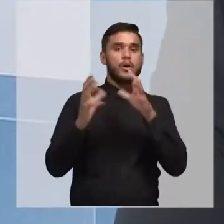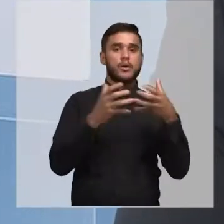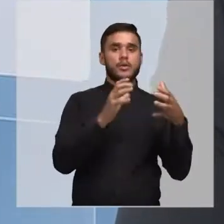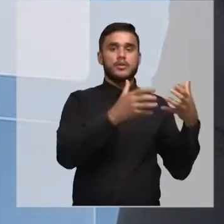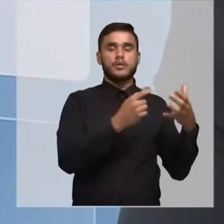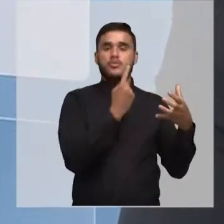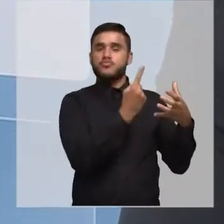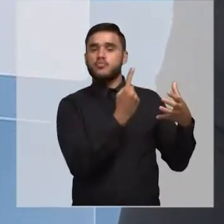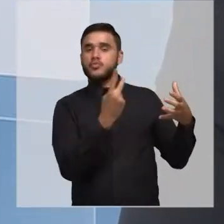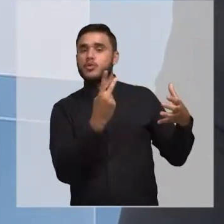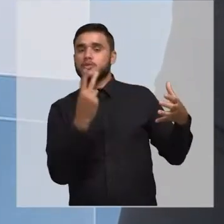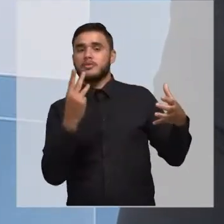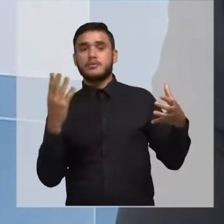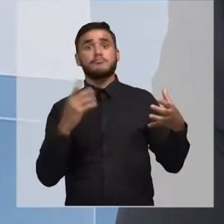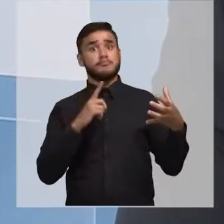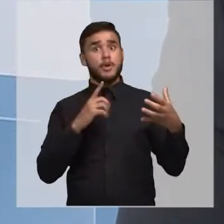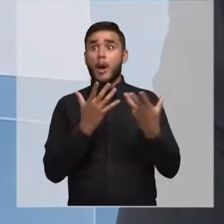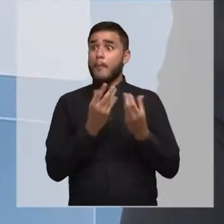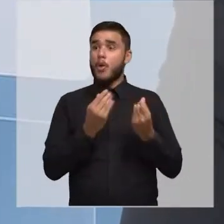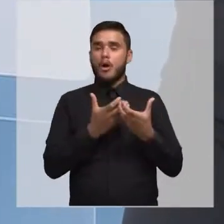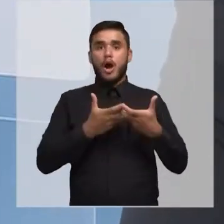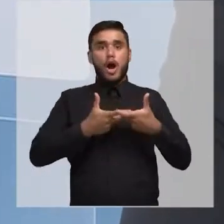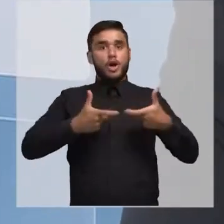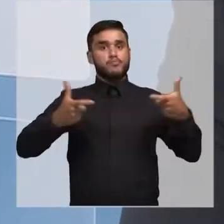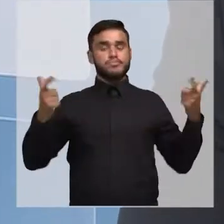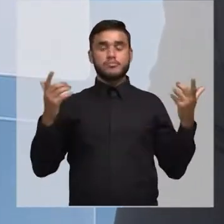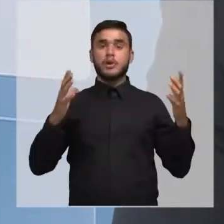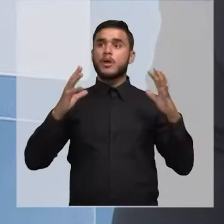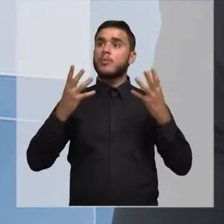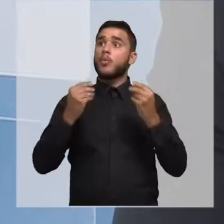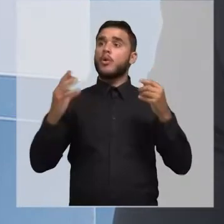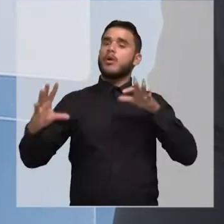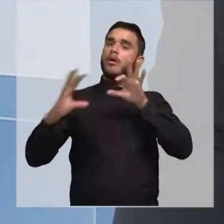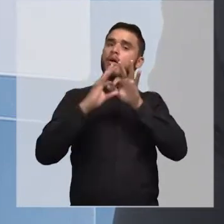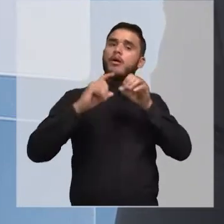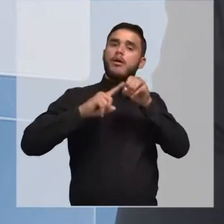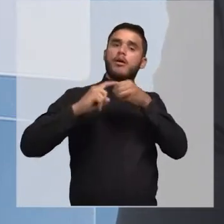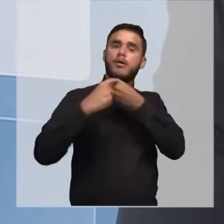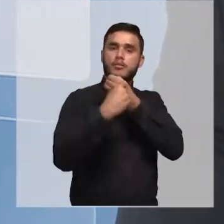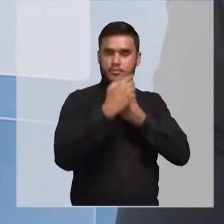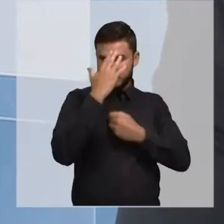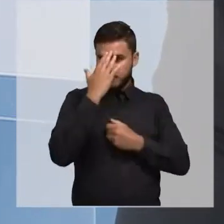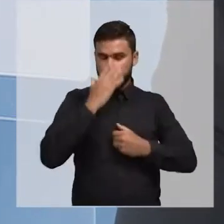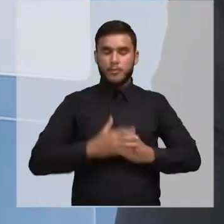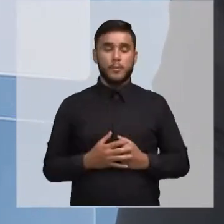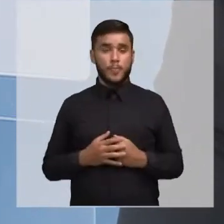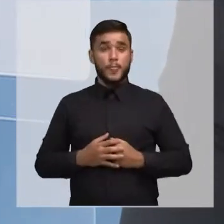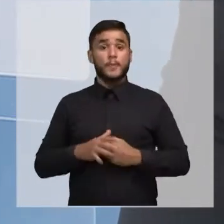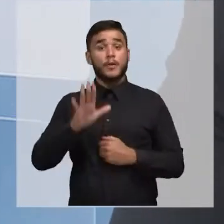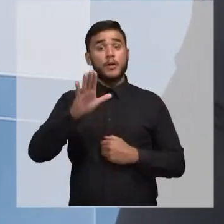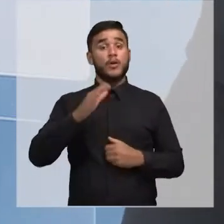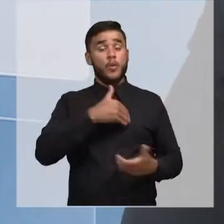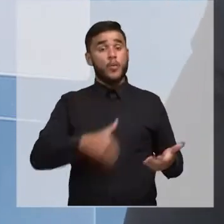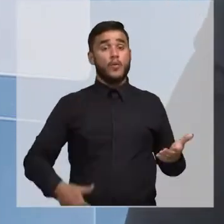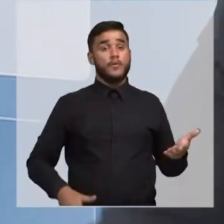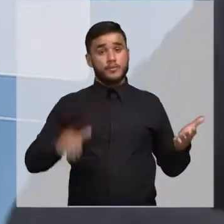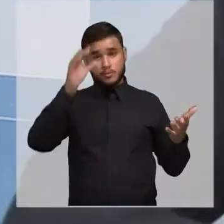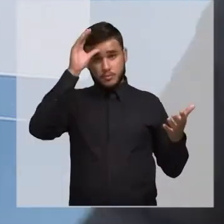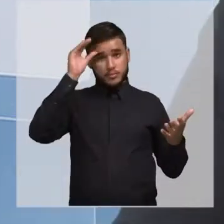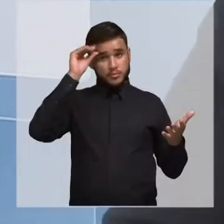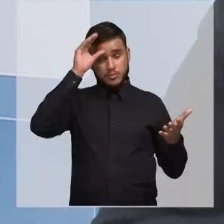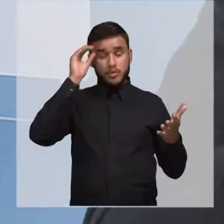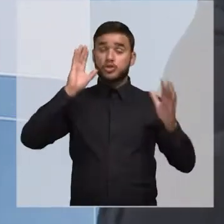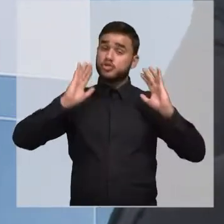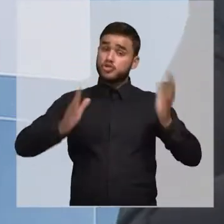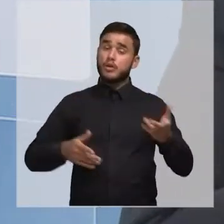2. Arena 1, Arena 2. Mas eu quero lembrar uma coisa aqui, que o governador Camilo já tomou uma atitude